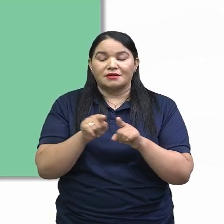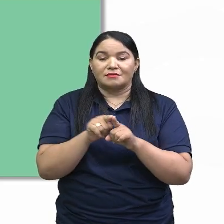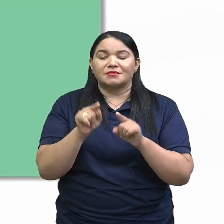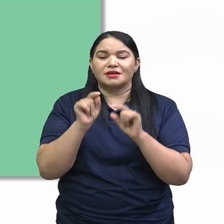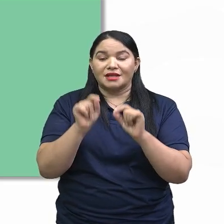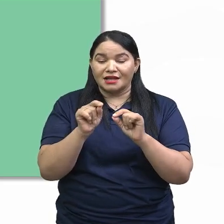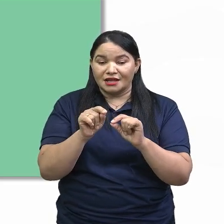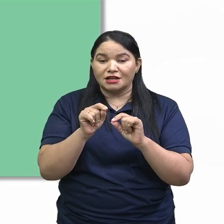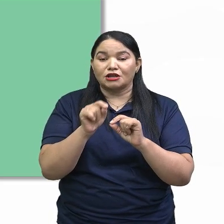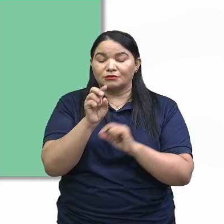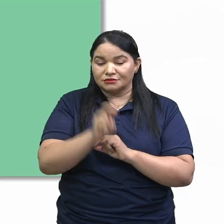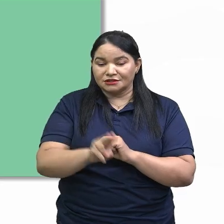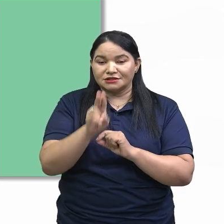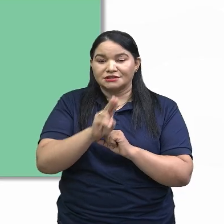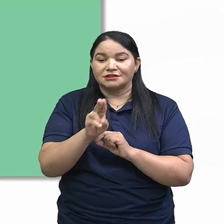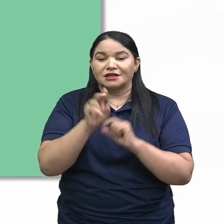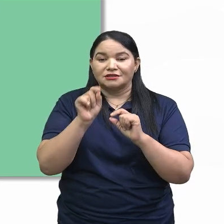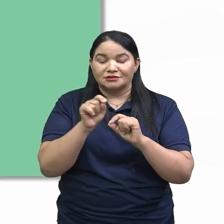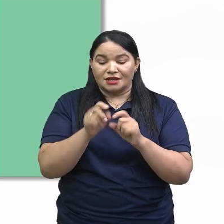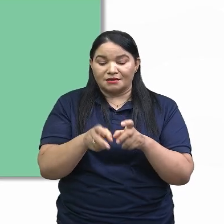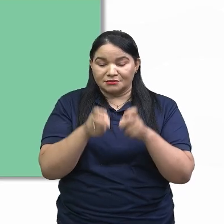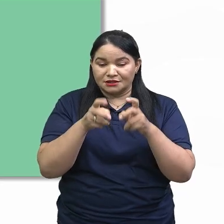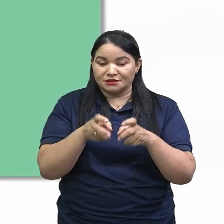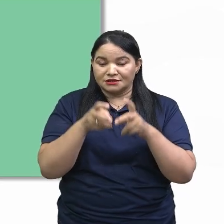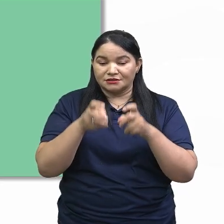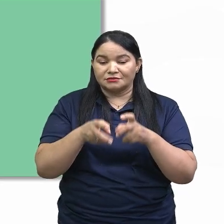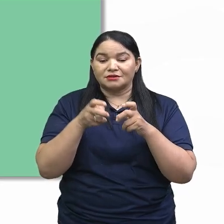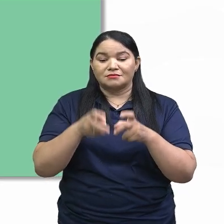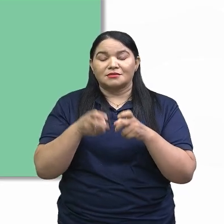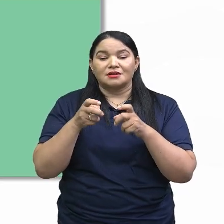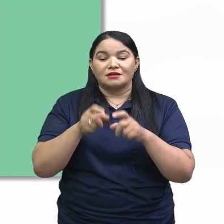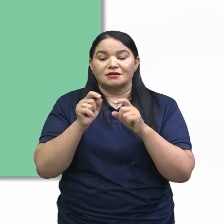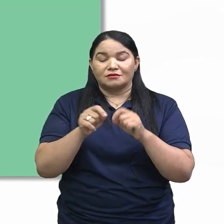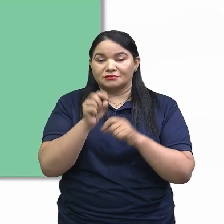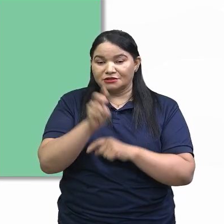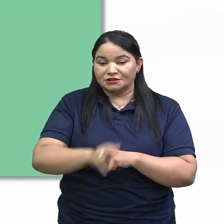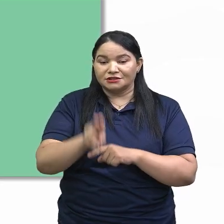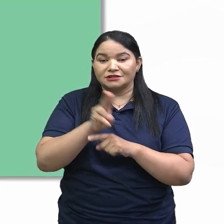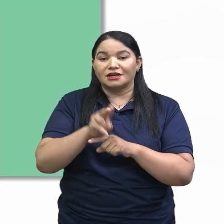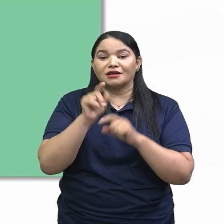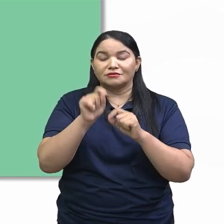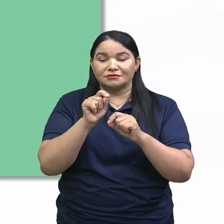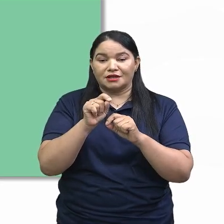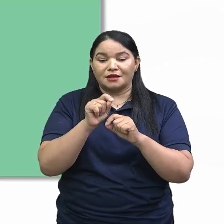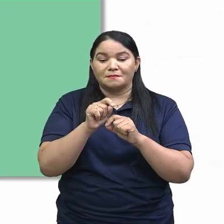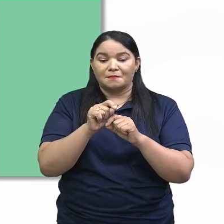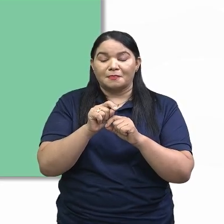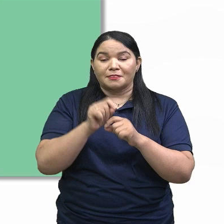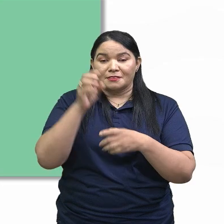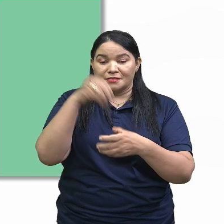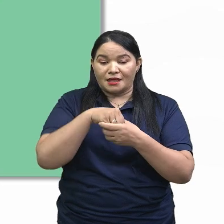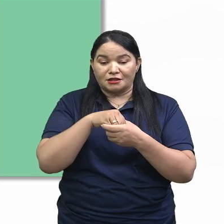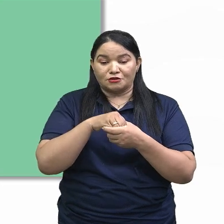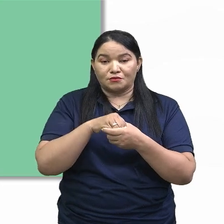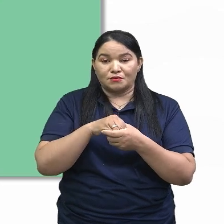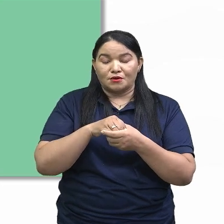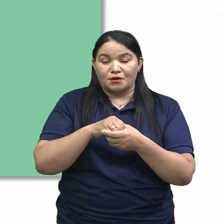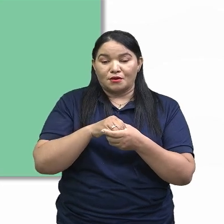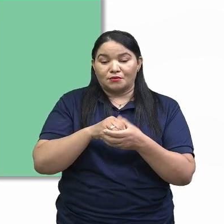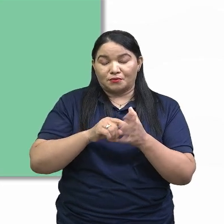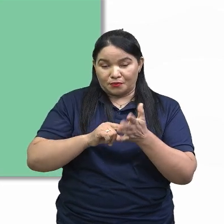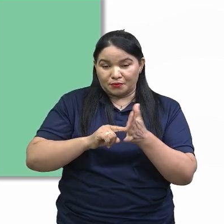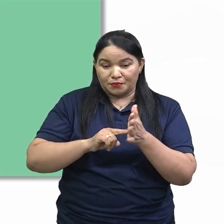ele que vai ser utilizado, né, a captação desse gás, que vai ser utilizado ali no gerador, né, o gerador que